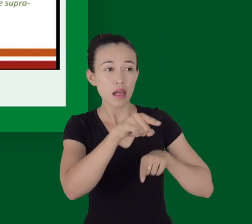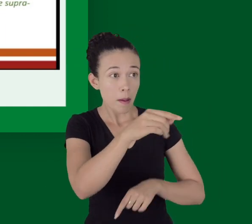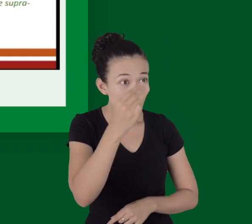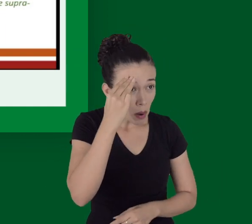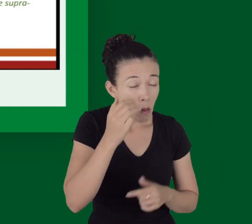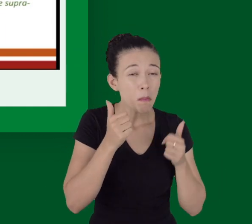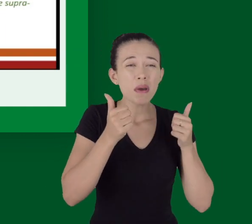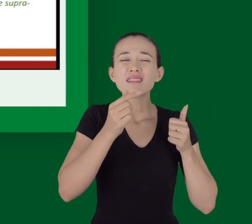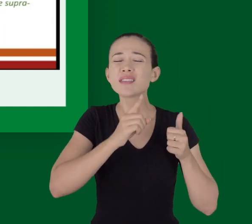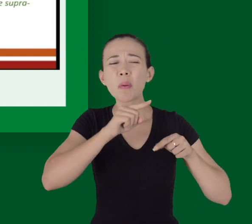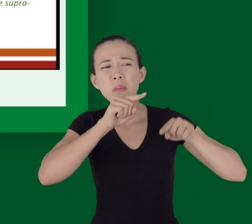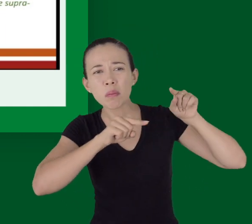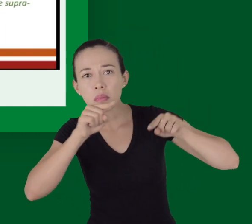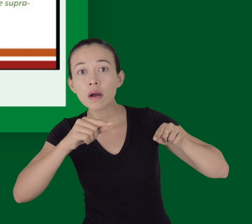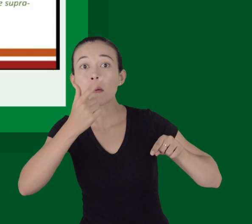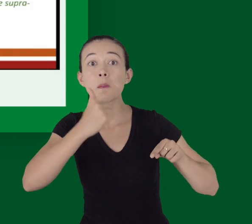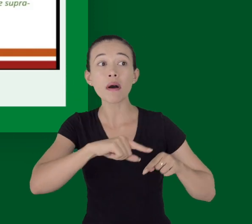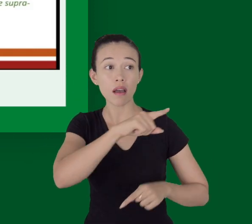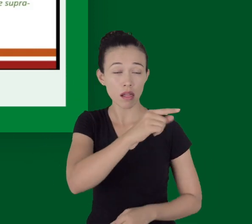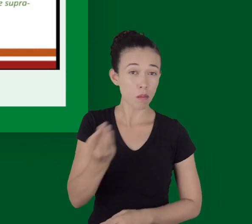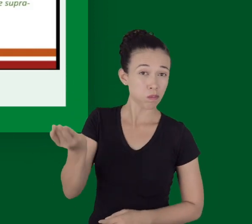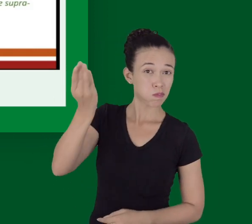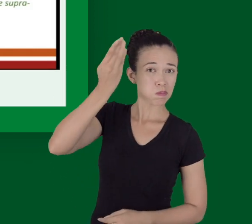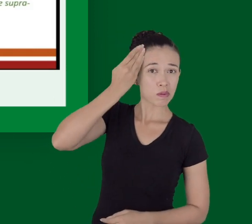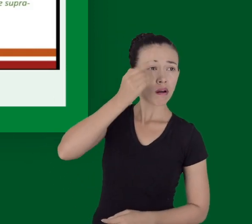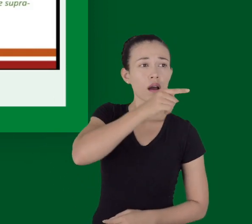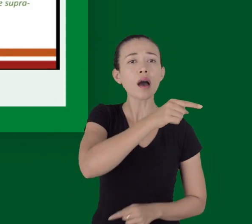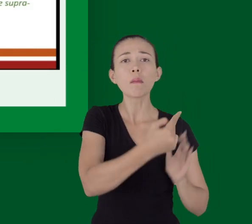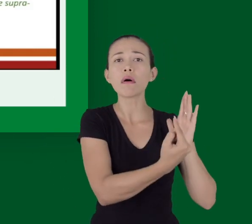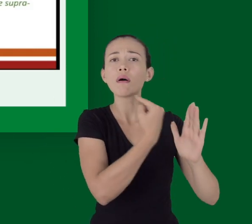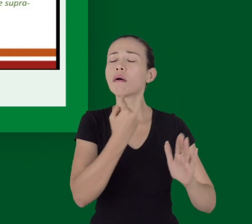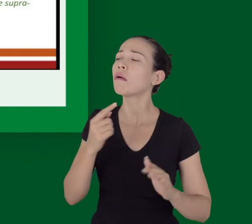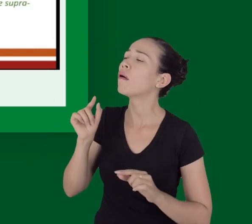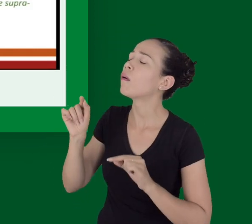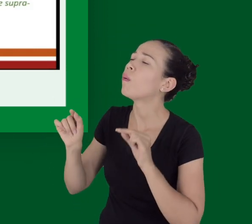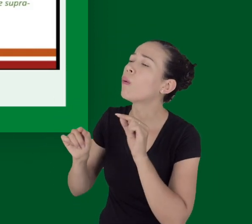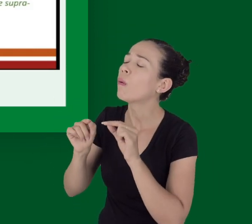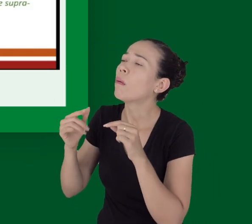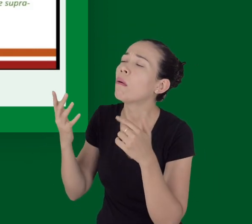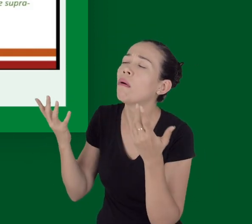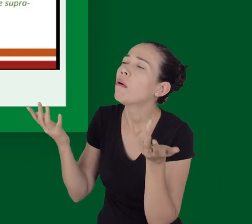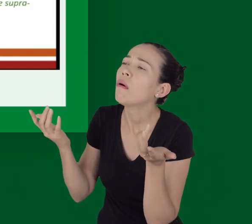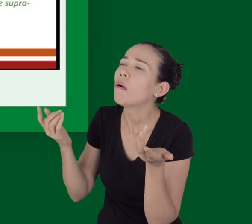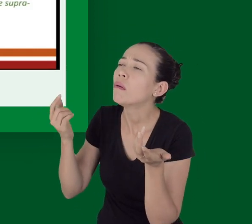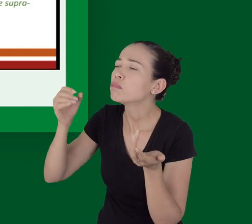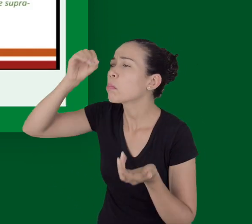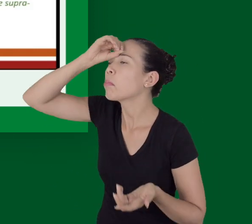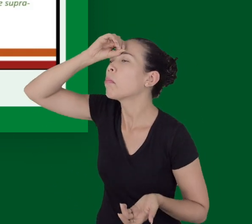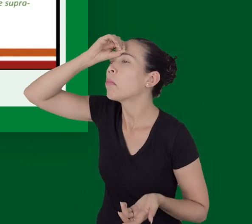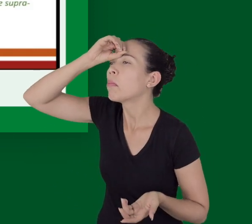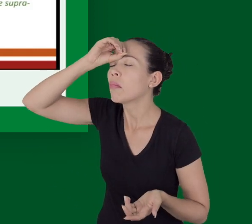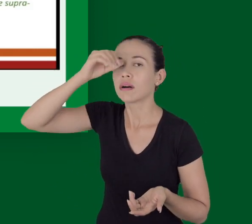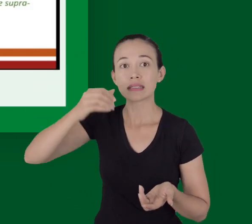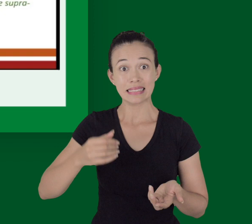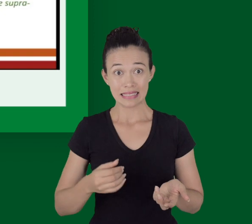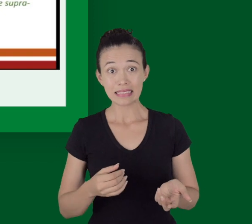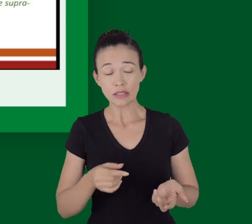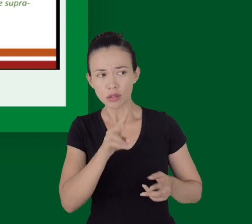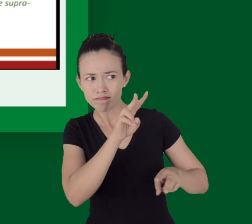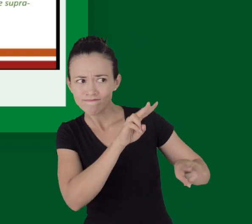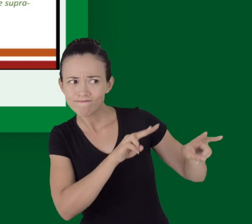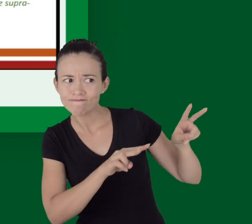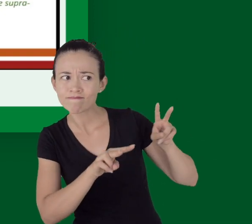né, traumática. O que que aconteceu? Eu não lembro de nada. Então, atenção para esse cognitivo desse paciente, que ele vai te